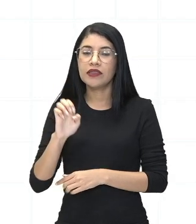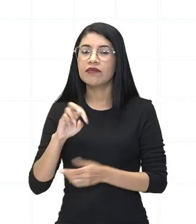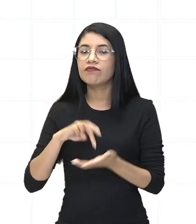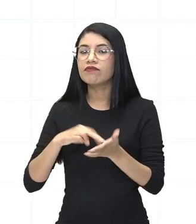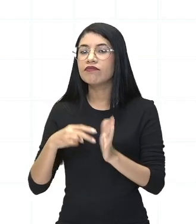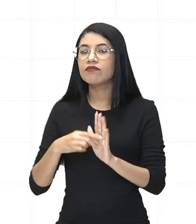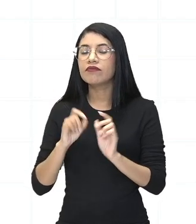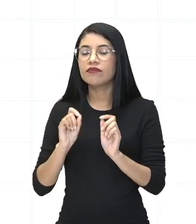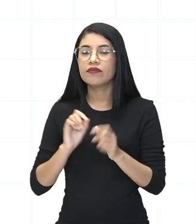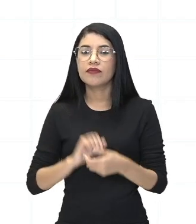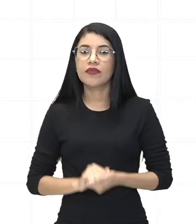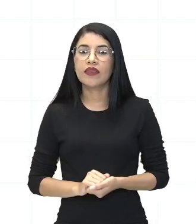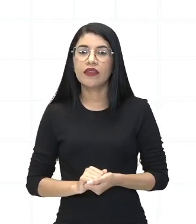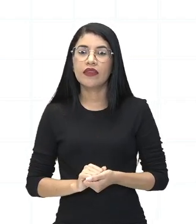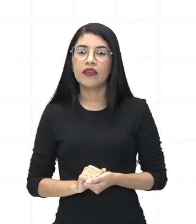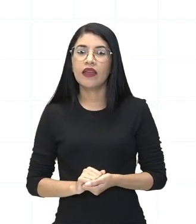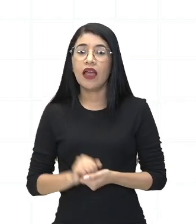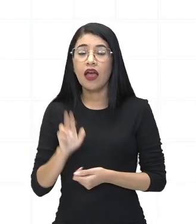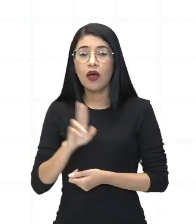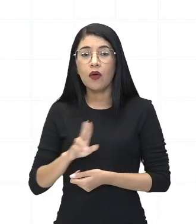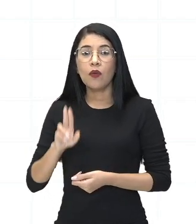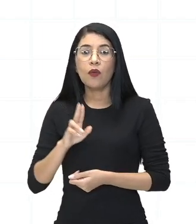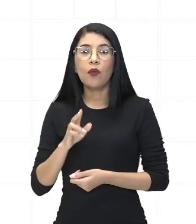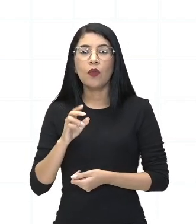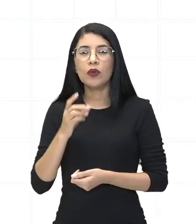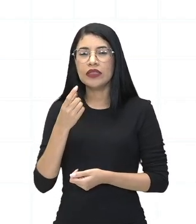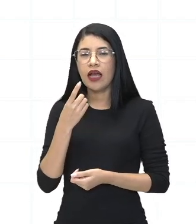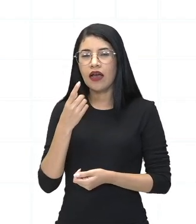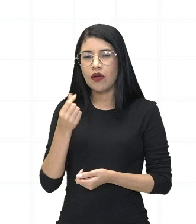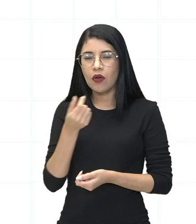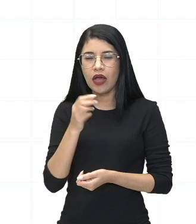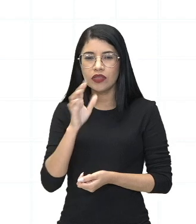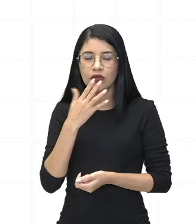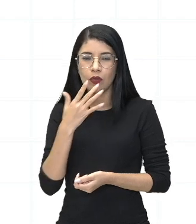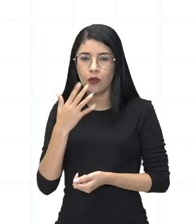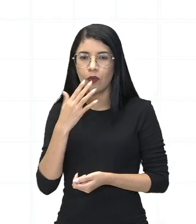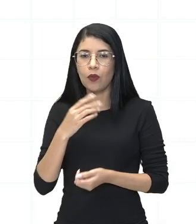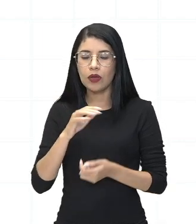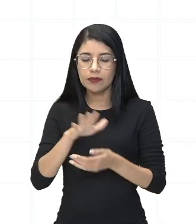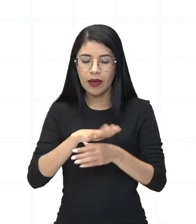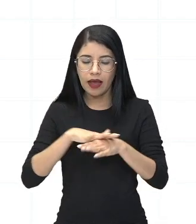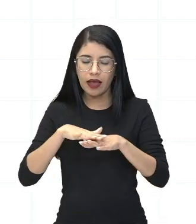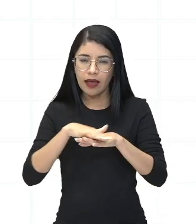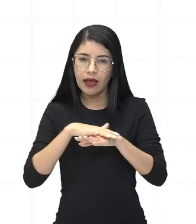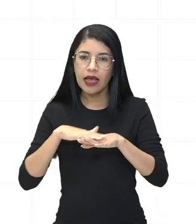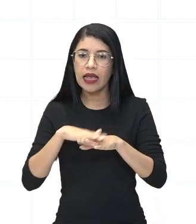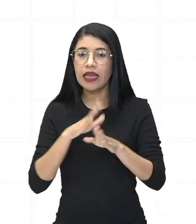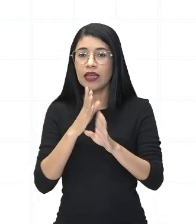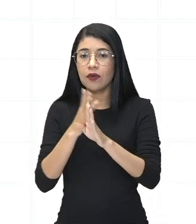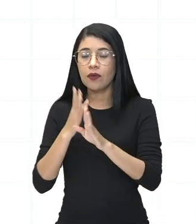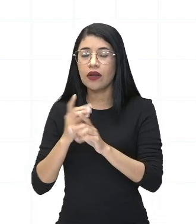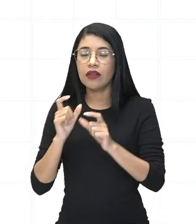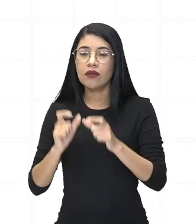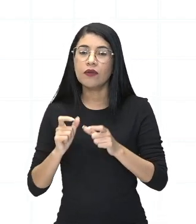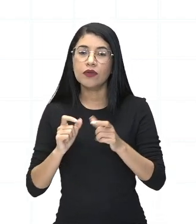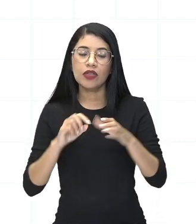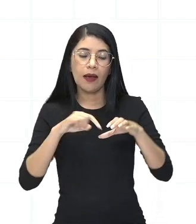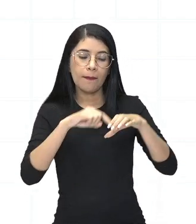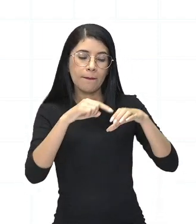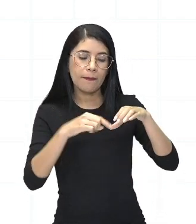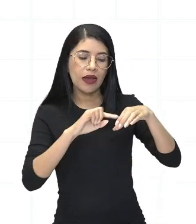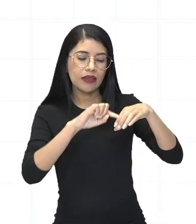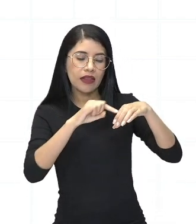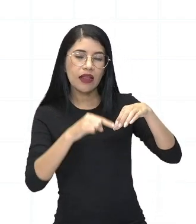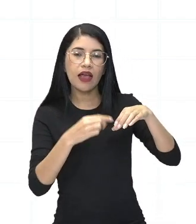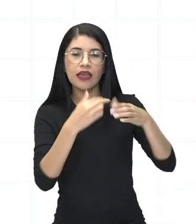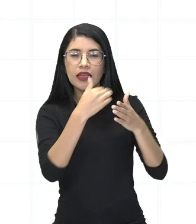isso? Consiste na aplicação de pigmentos sobre as superfícies, sendo comumente encontrada nas paredes das cavernas, onde os